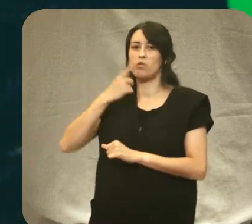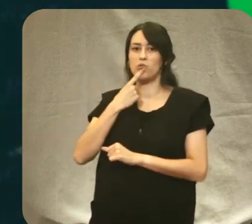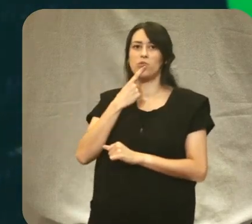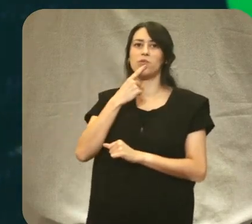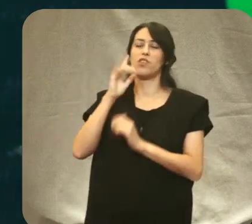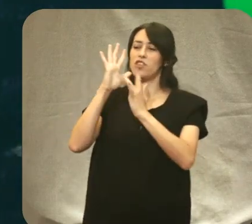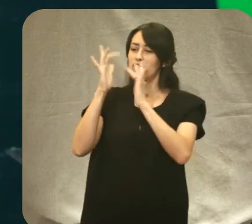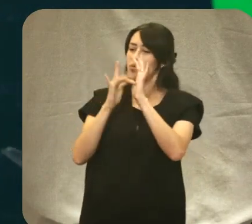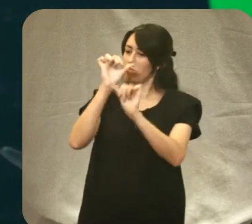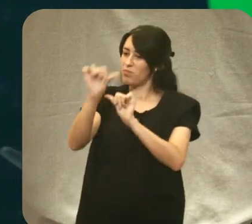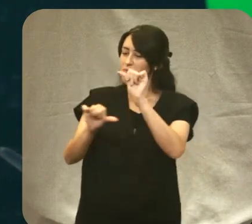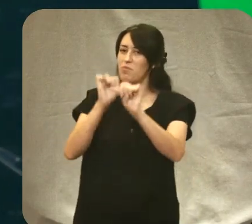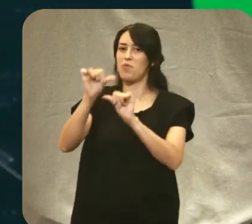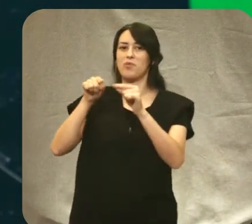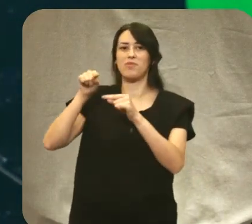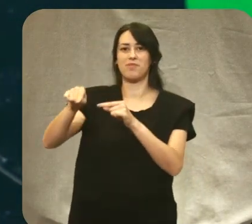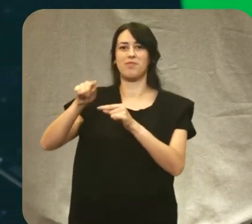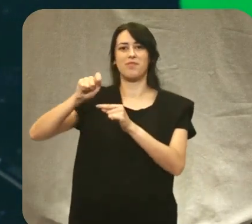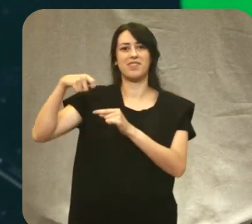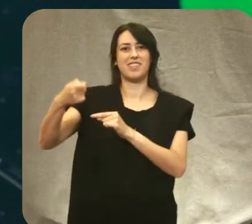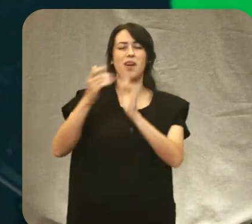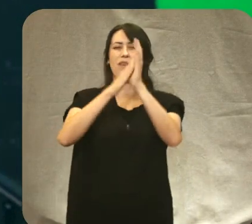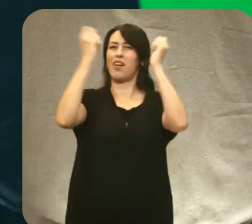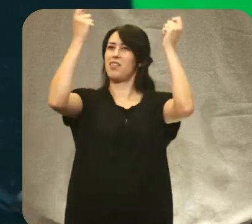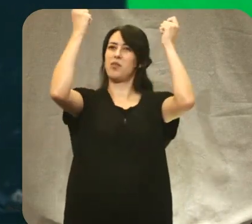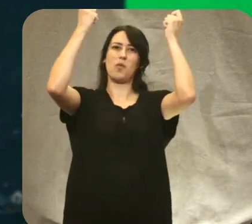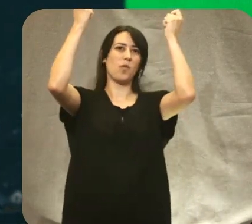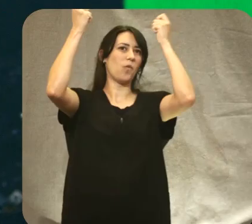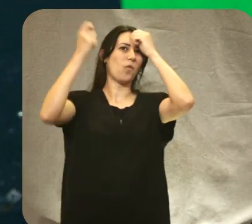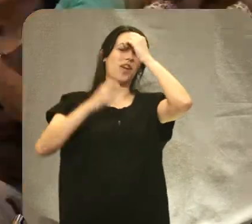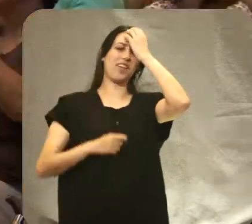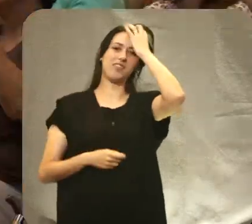mudou ela mais uma vez, aleluia.